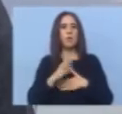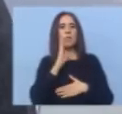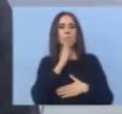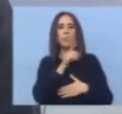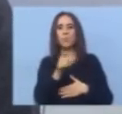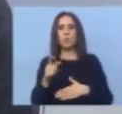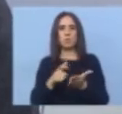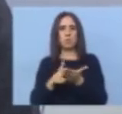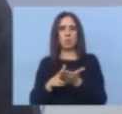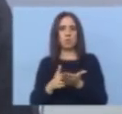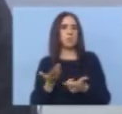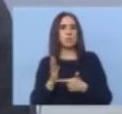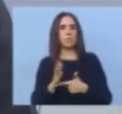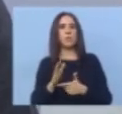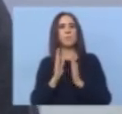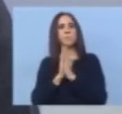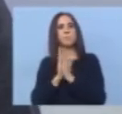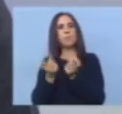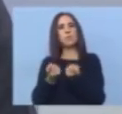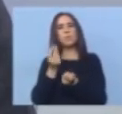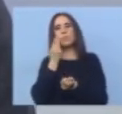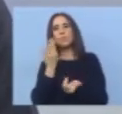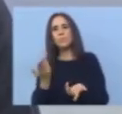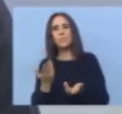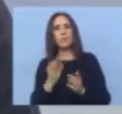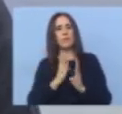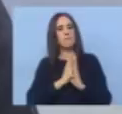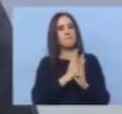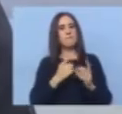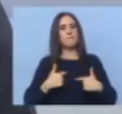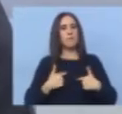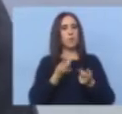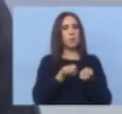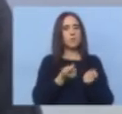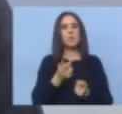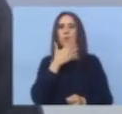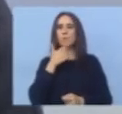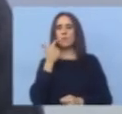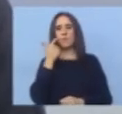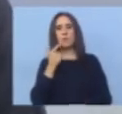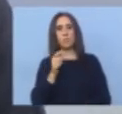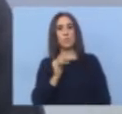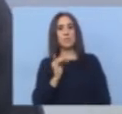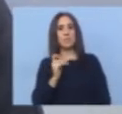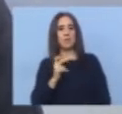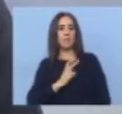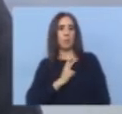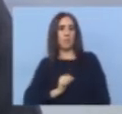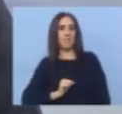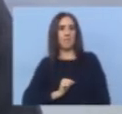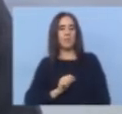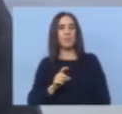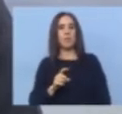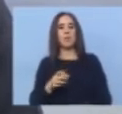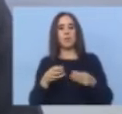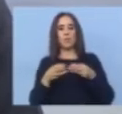necessidades. Como organizar missas, organizar via sacras. É bonito ver que lá no ISA, na faculdade no ando, que o Núcleo